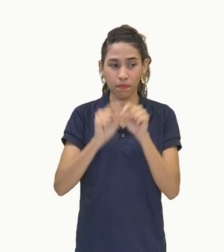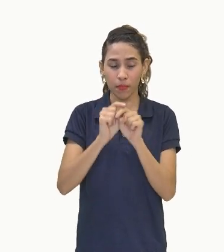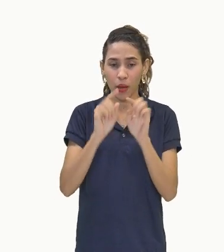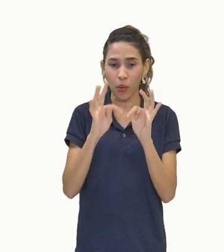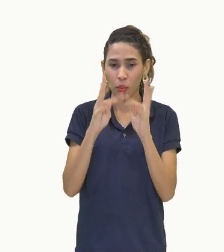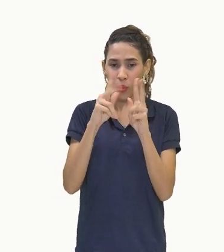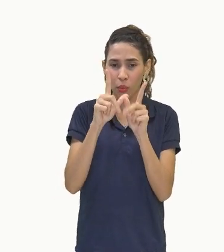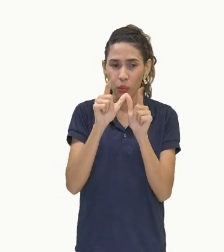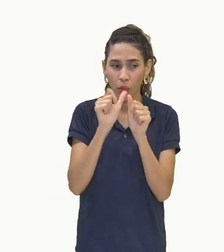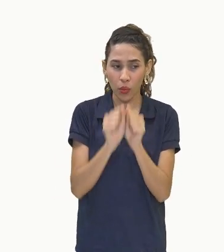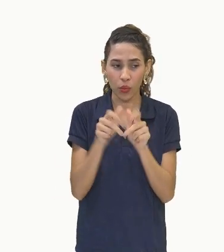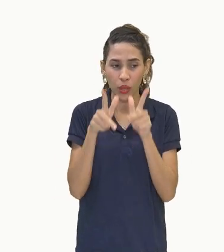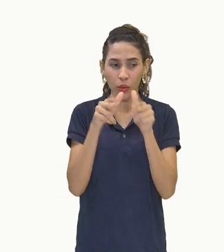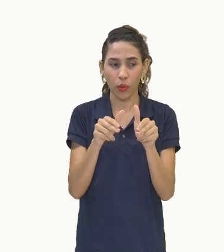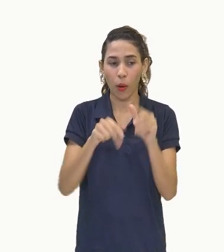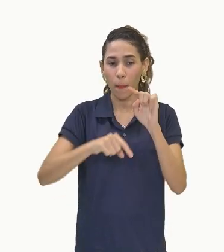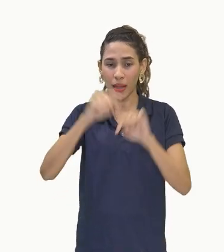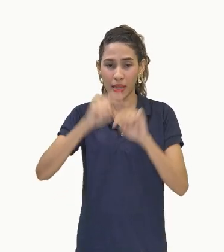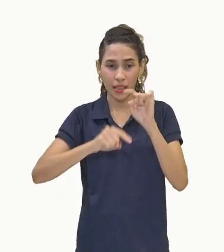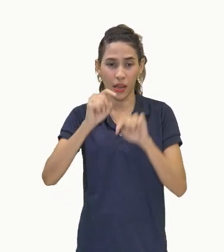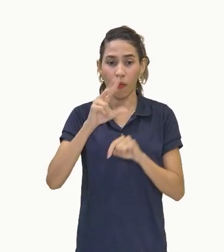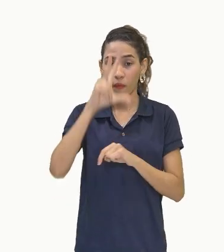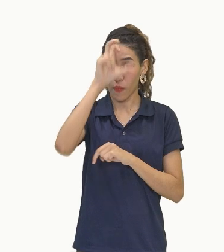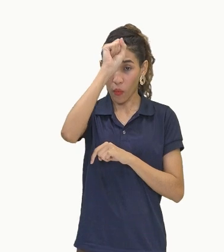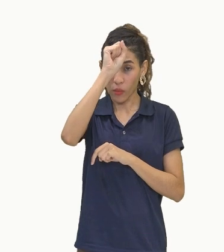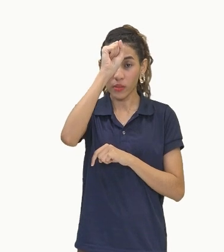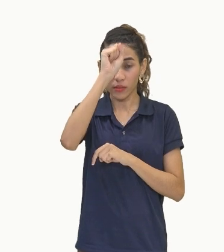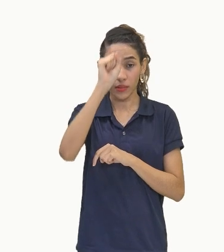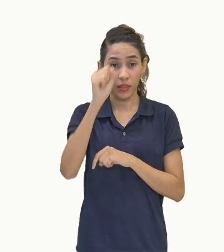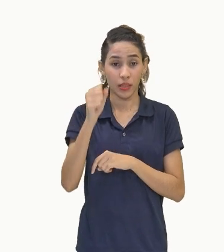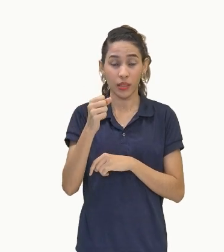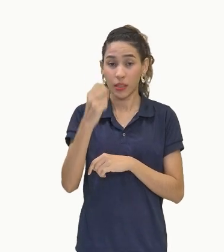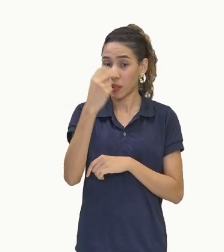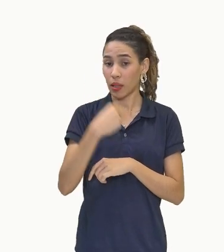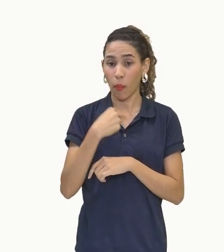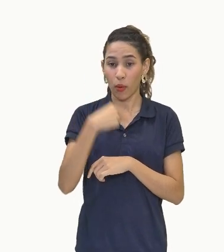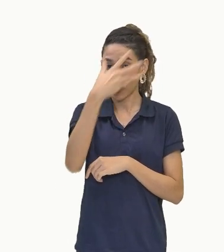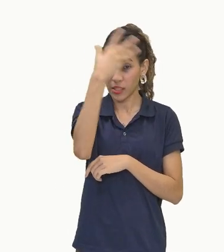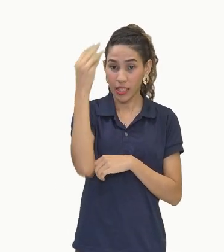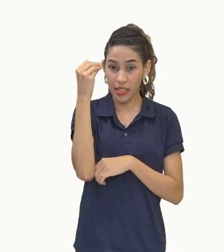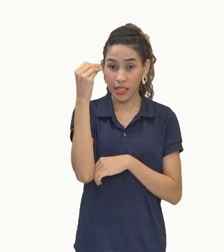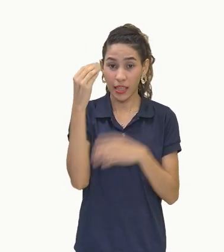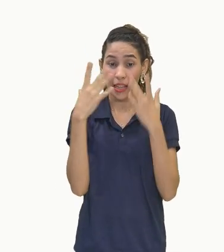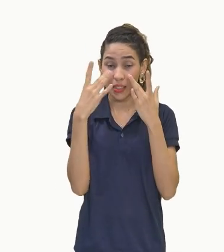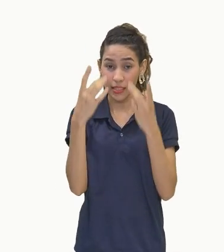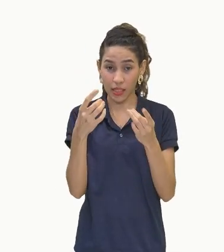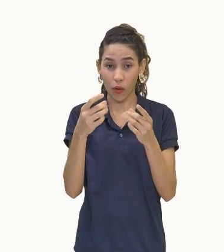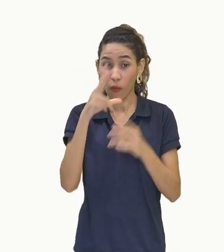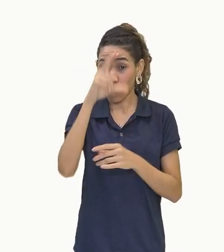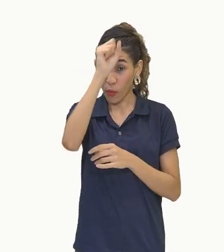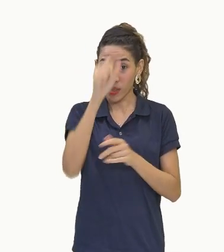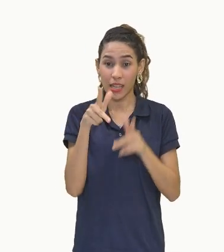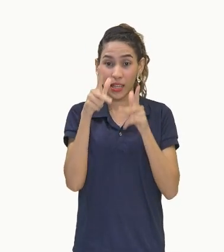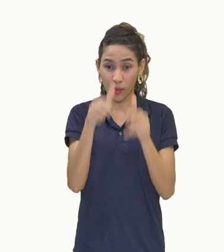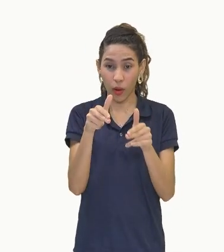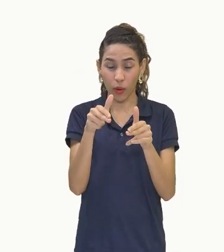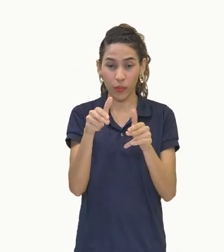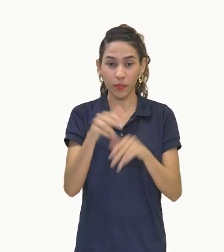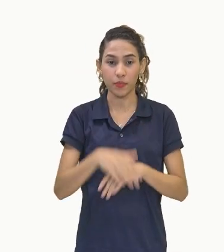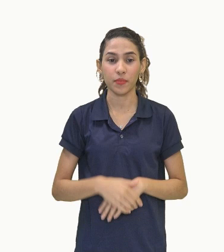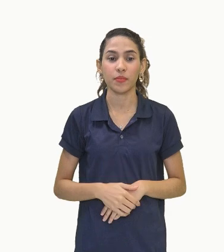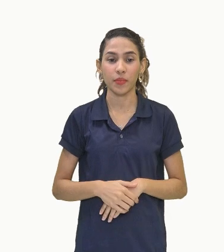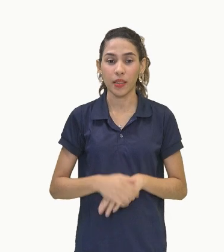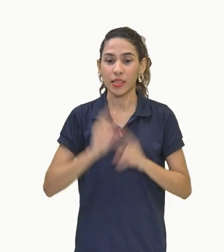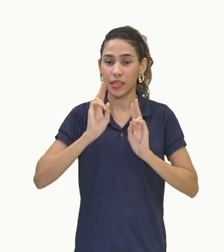a tensão é a mesma. Se eu tiver uma tensão de 120 volts, você tem aí que